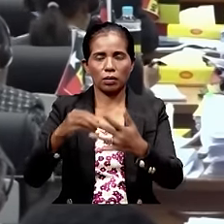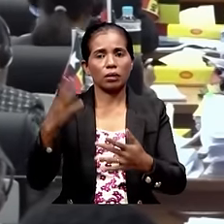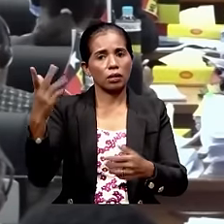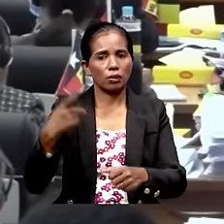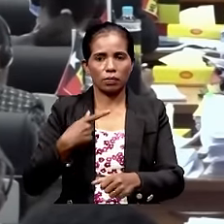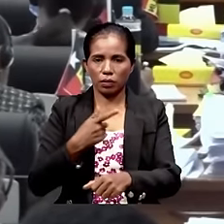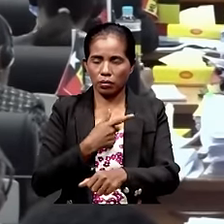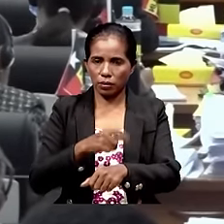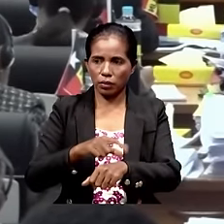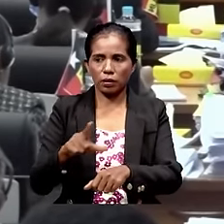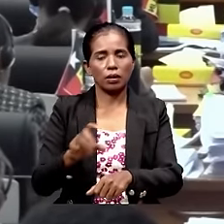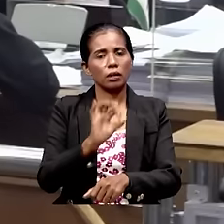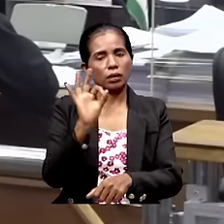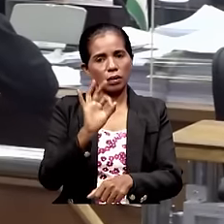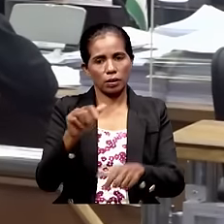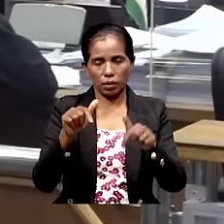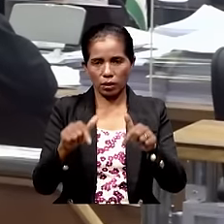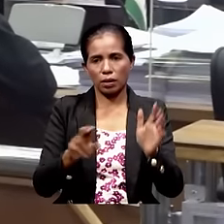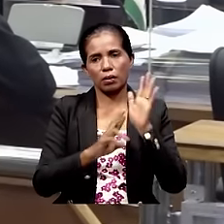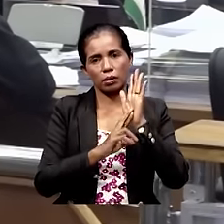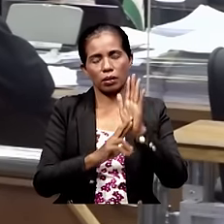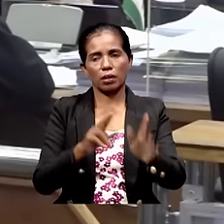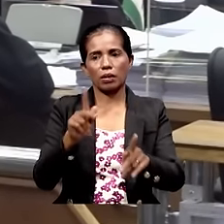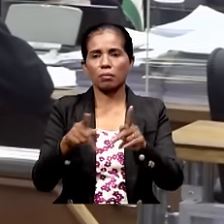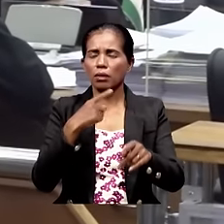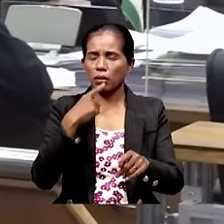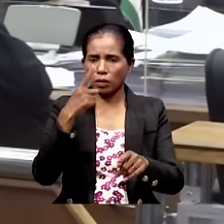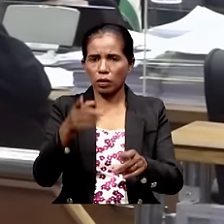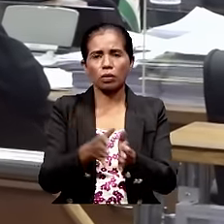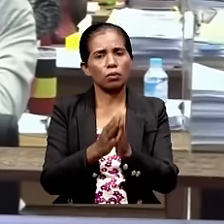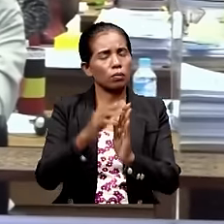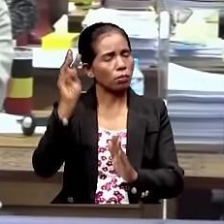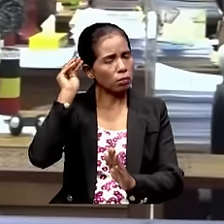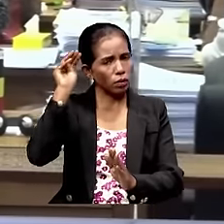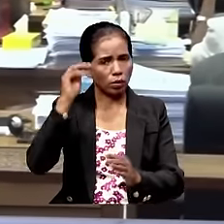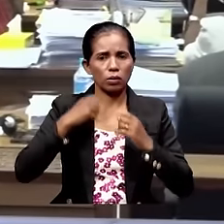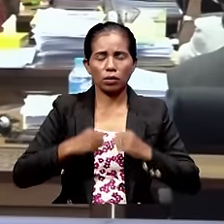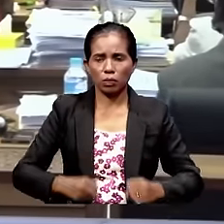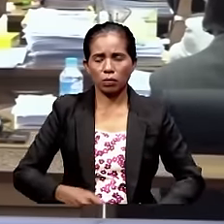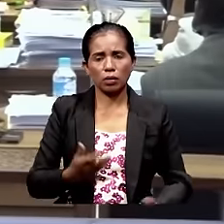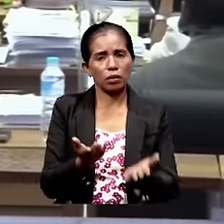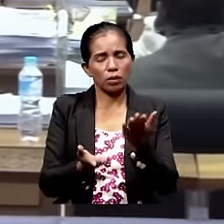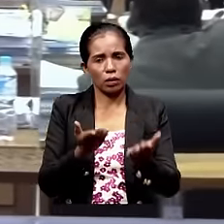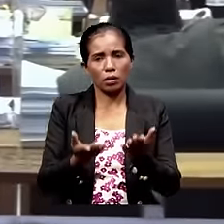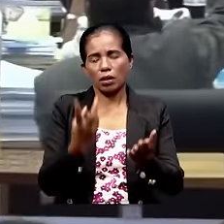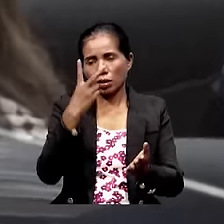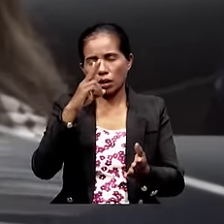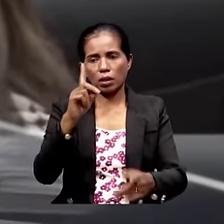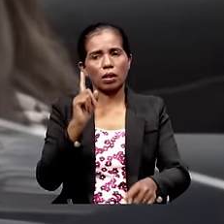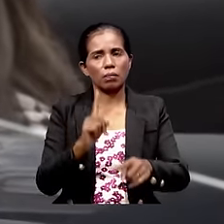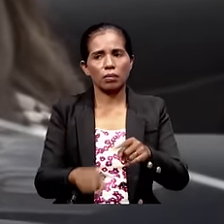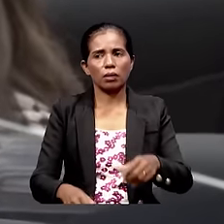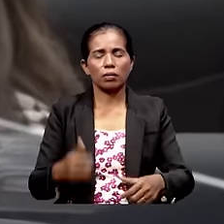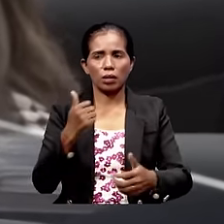Parlamento Nacional sexta ne. Nune representante povo ne husuba Ministério Saúde atu tetu didia questão ne, hori labele implica